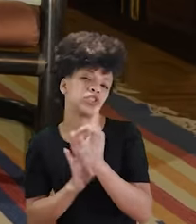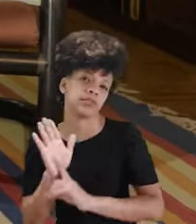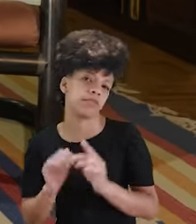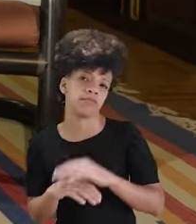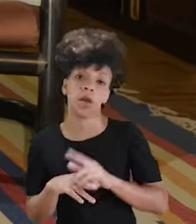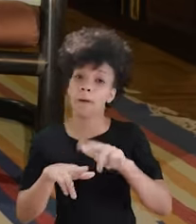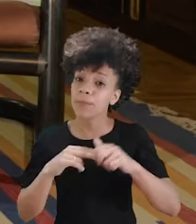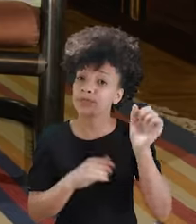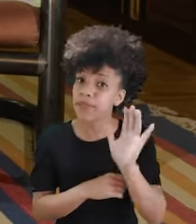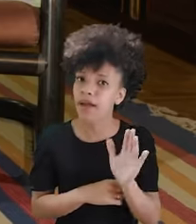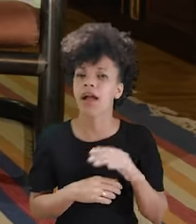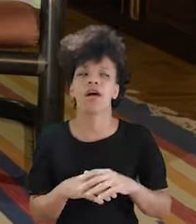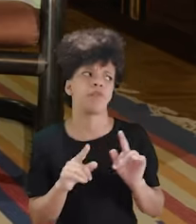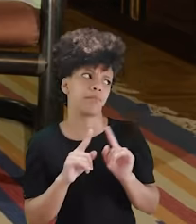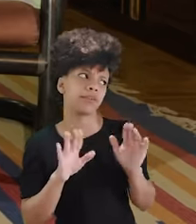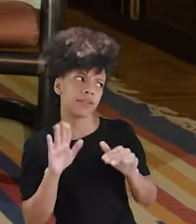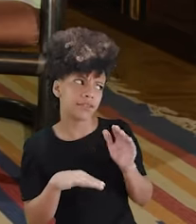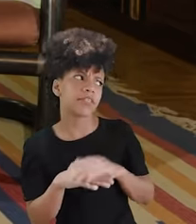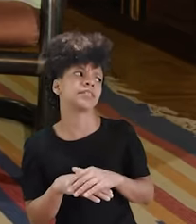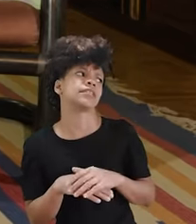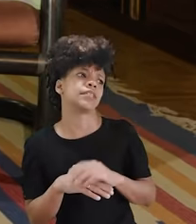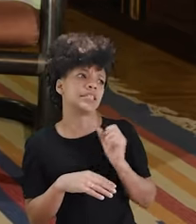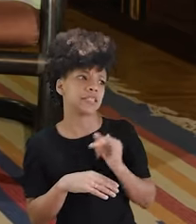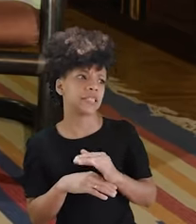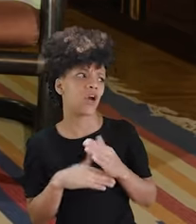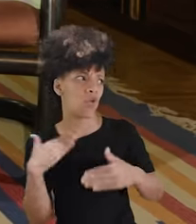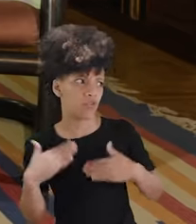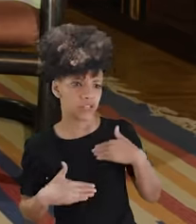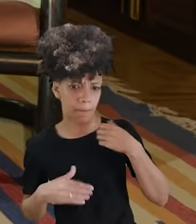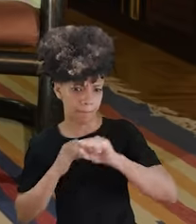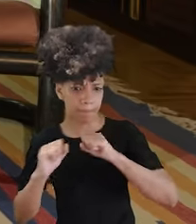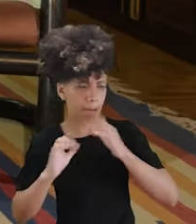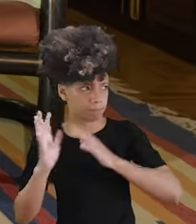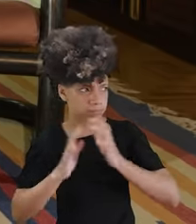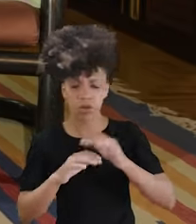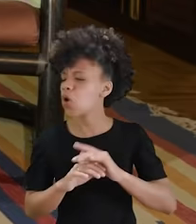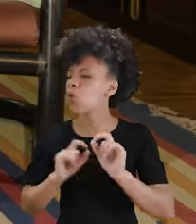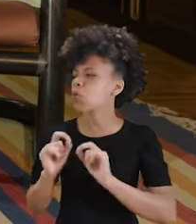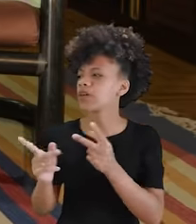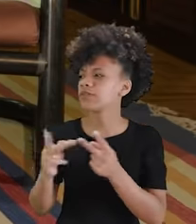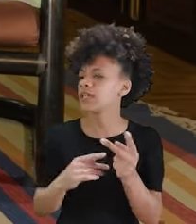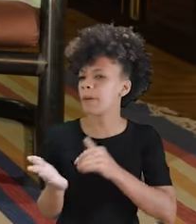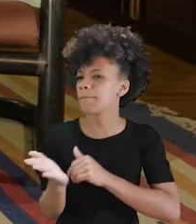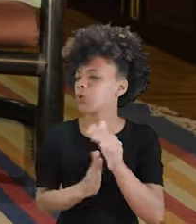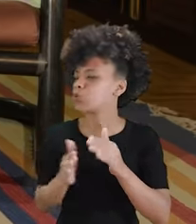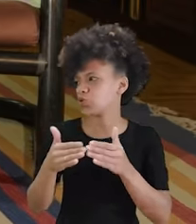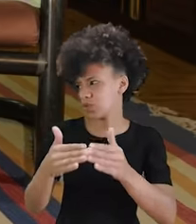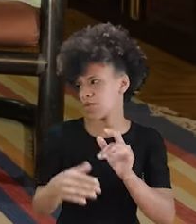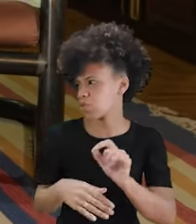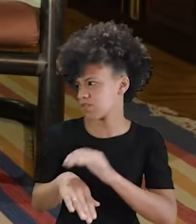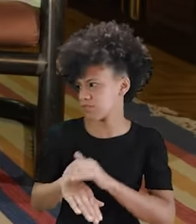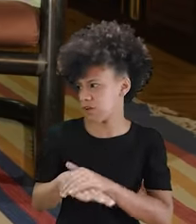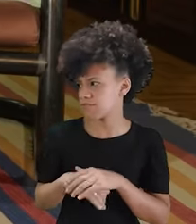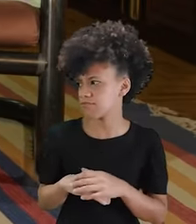razão eles também vão entrar no lado físico eles também são colocar o que que faz um passageiro ser